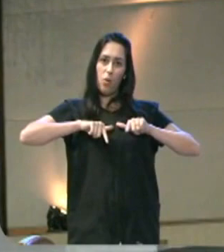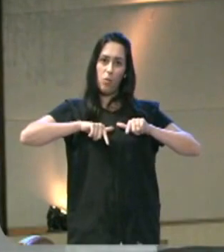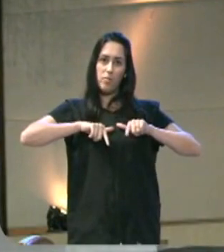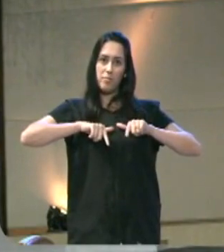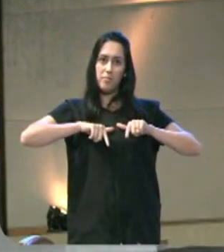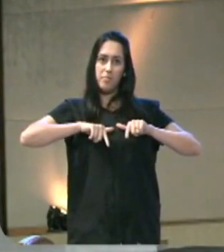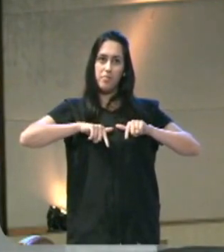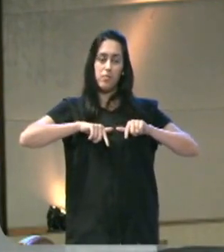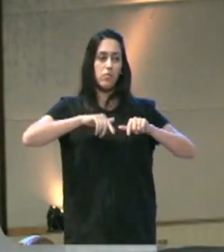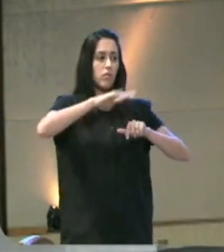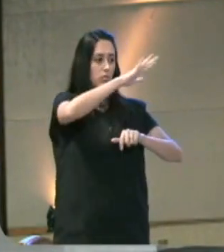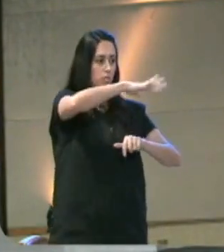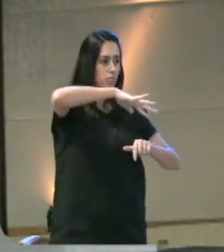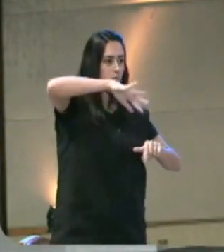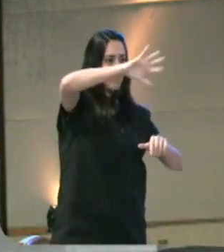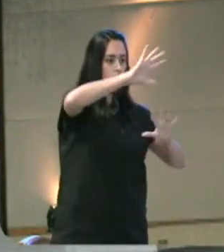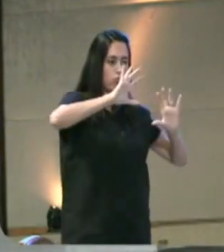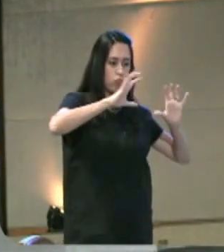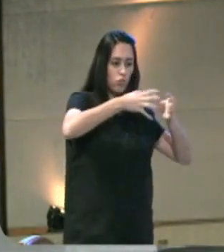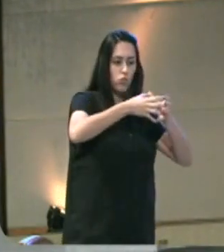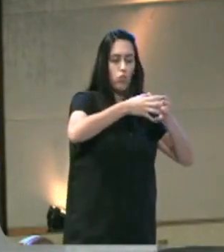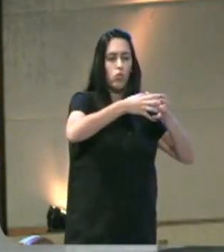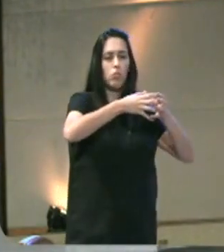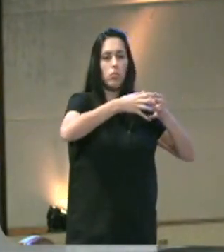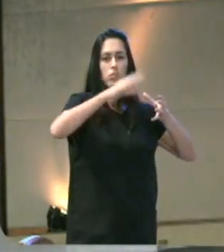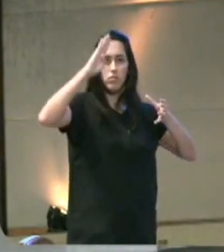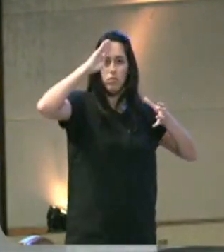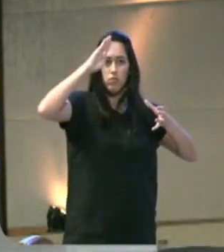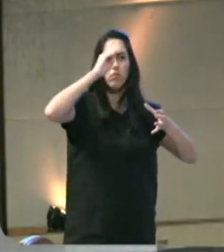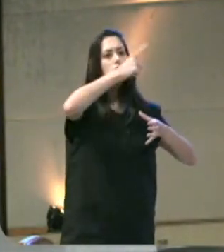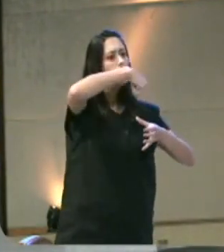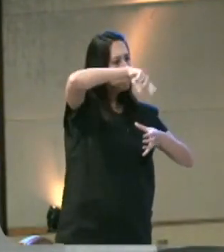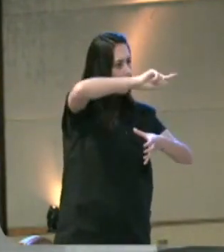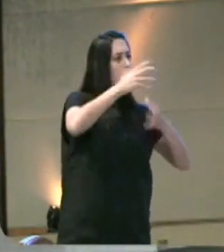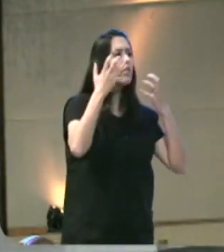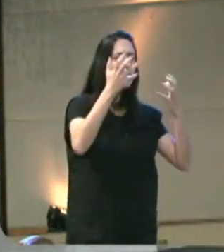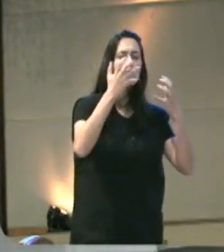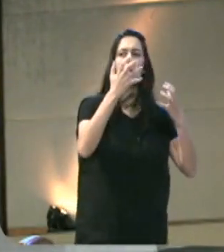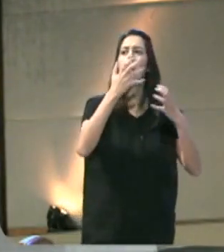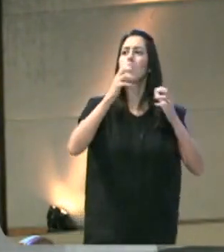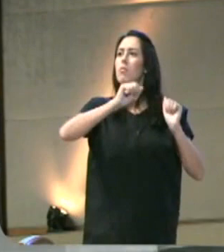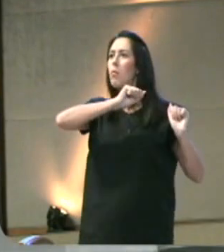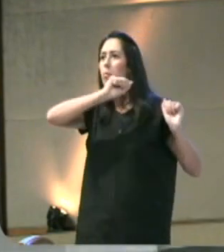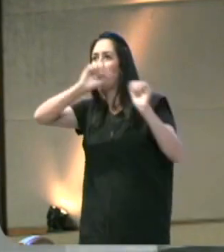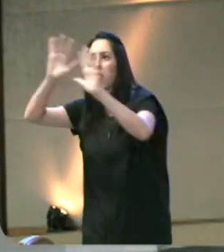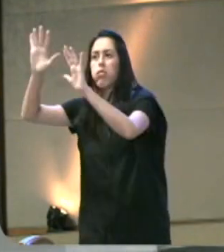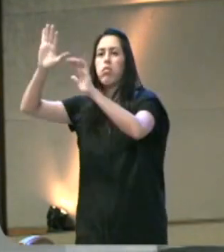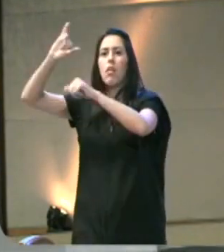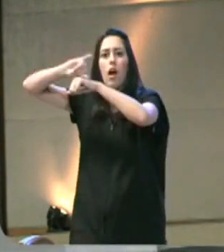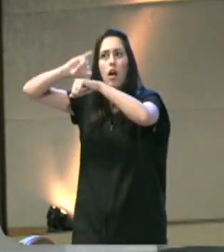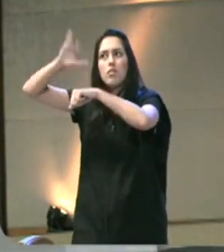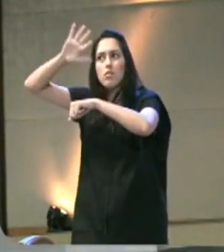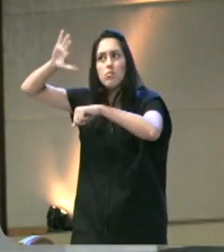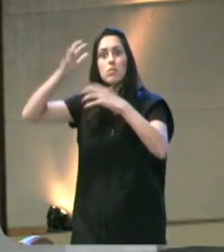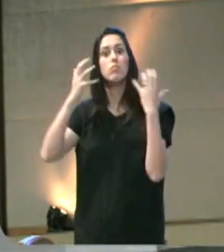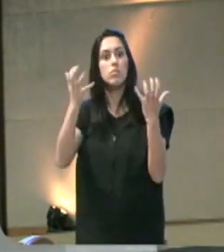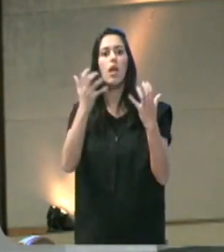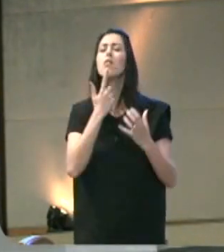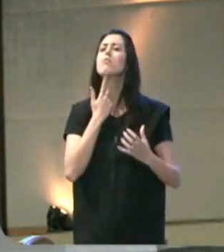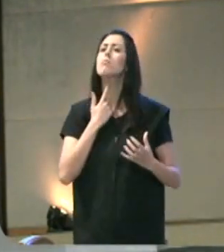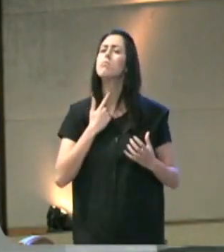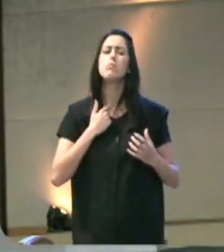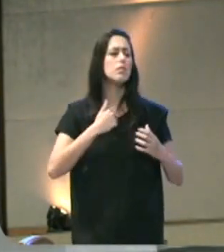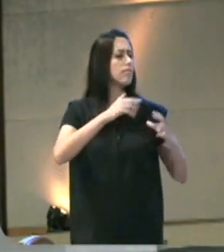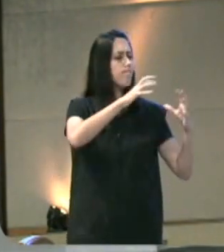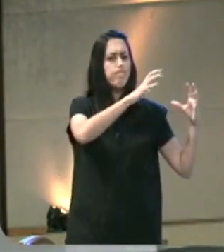o objetivo militar dos sírios era conquistar a capital. E a capital certamente estava